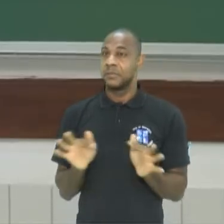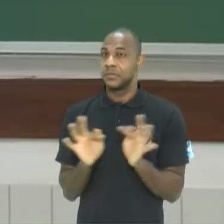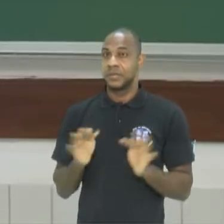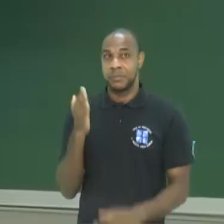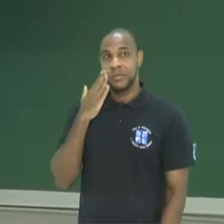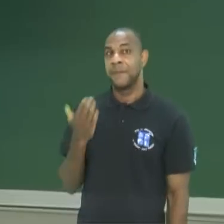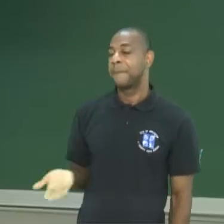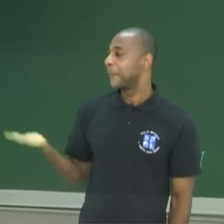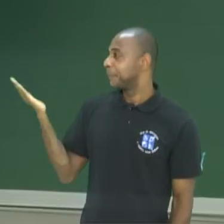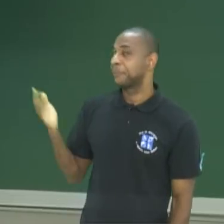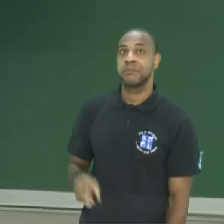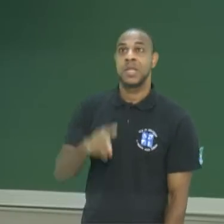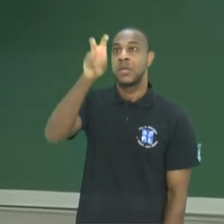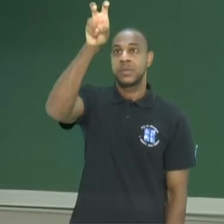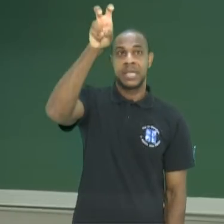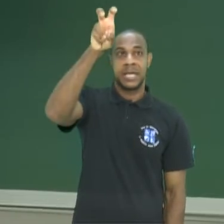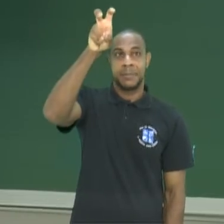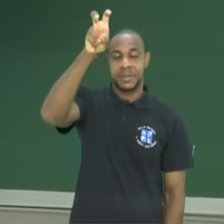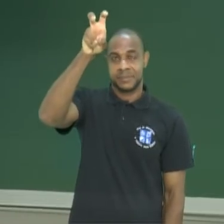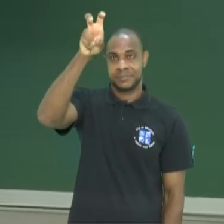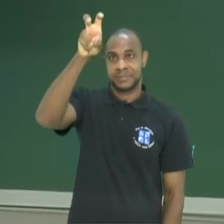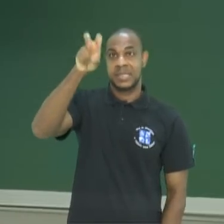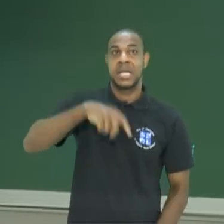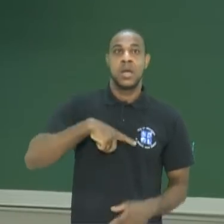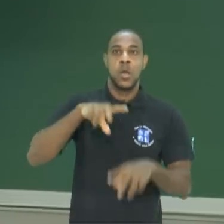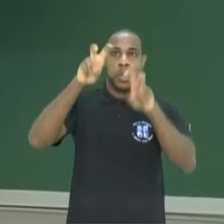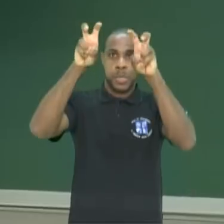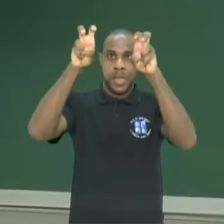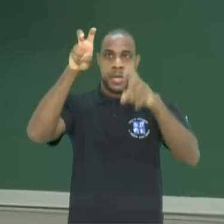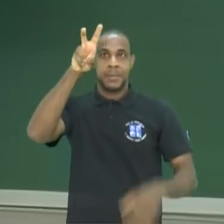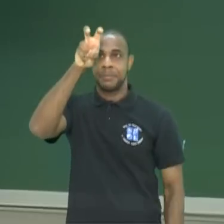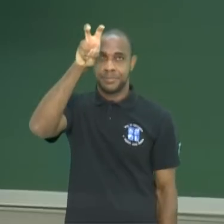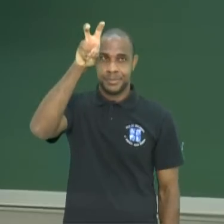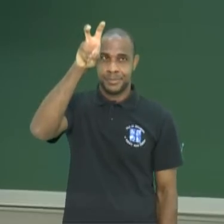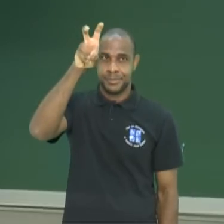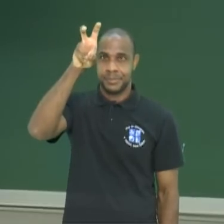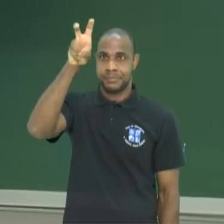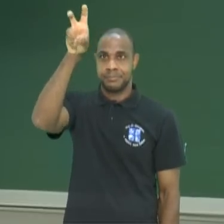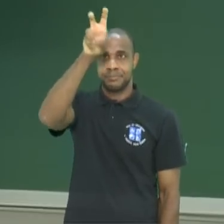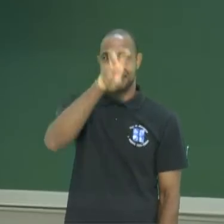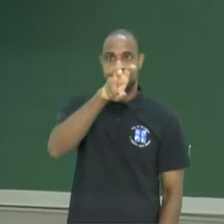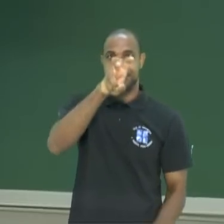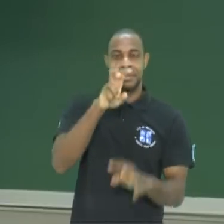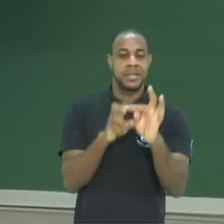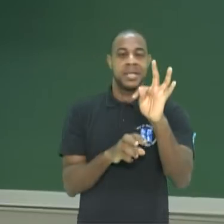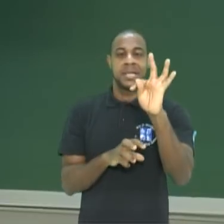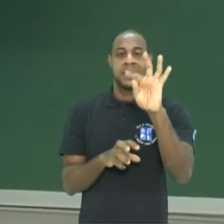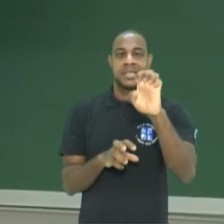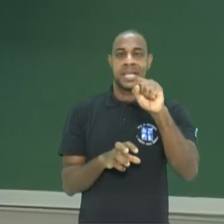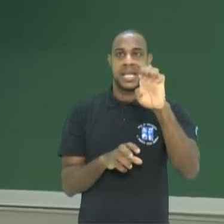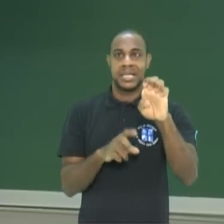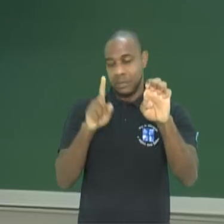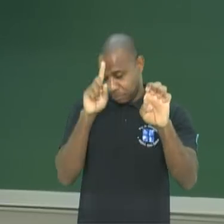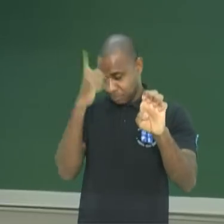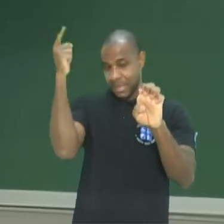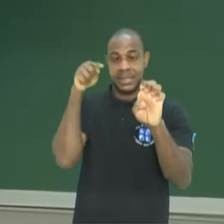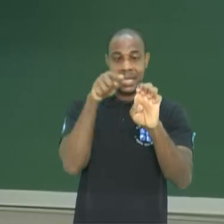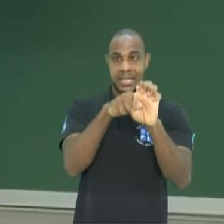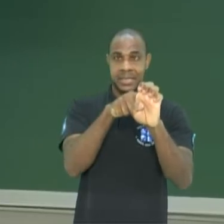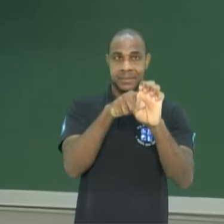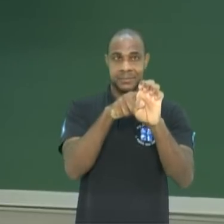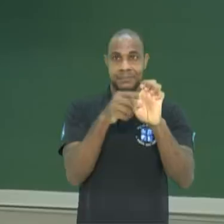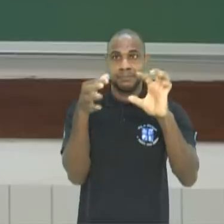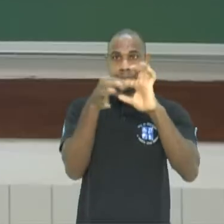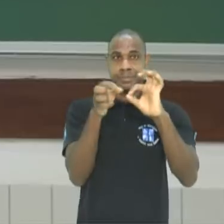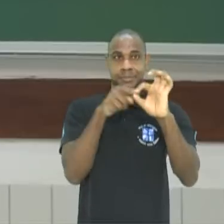esquema. Do tema, né? Então, eu tenho um tema, o tema vai para a tese. Então, eu vou ter uma ideia a partir daquele